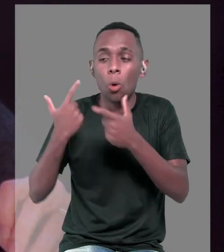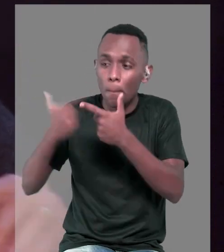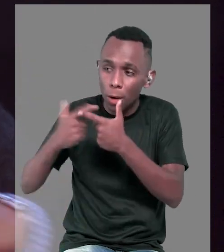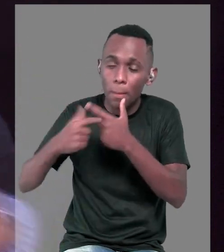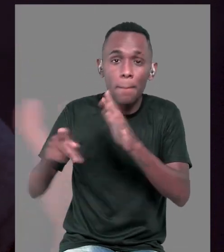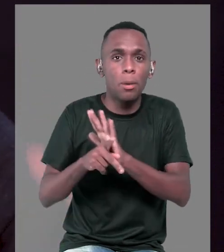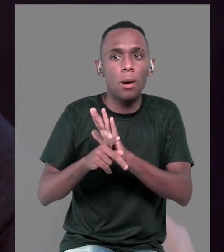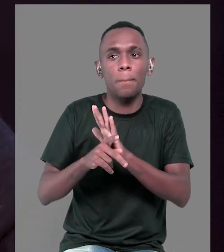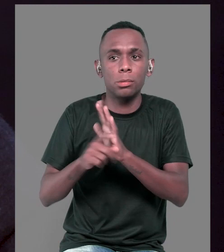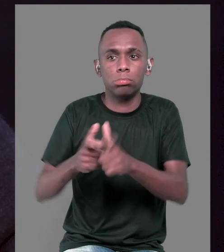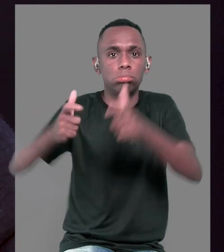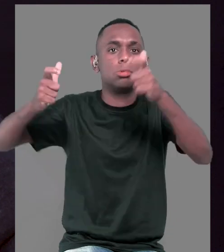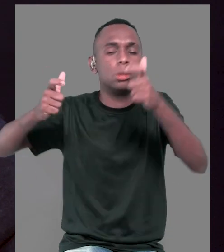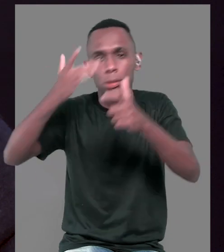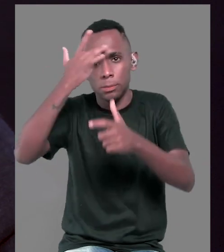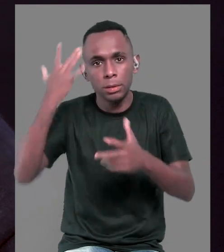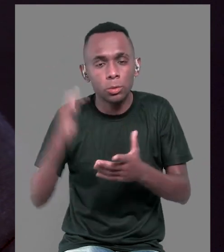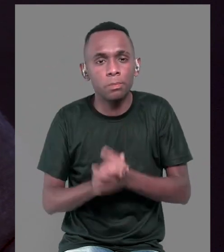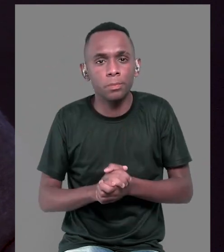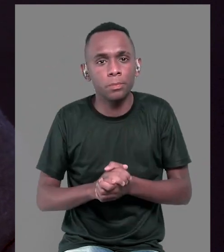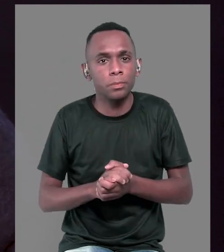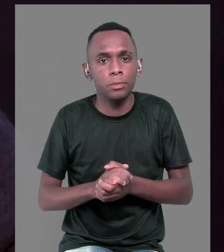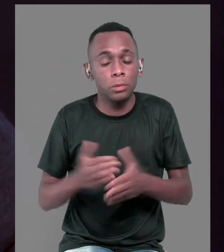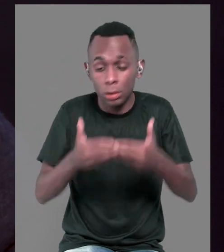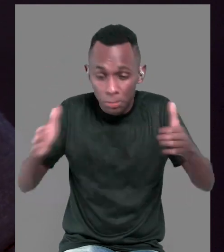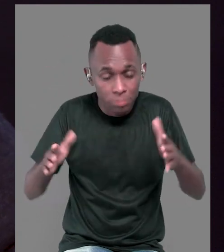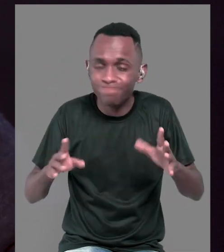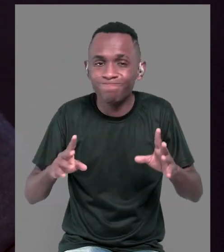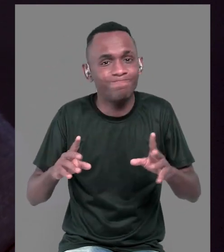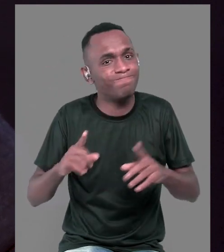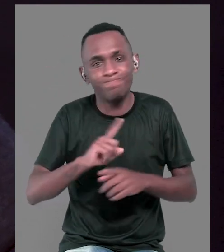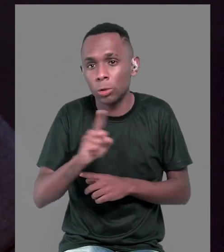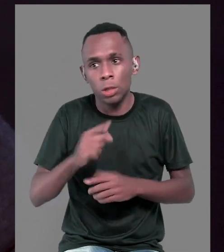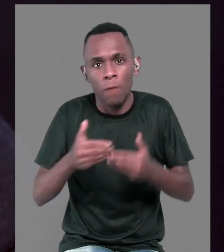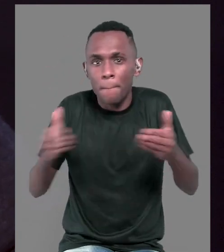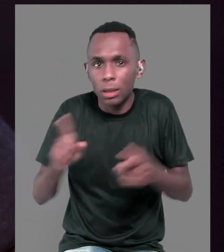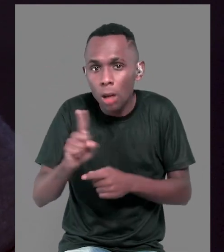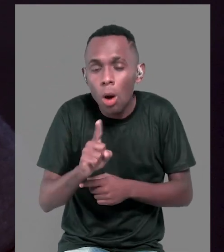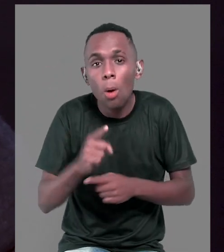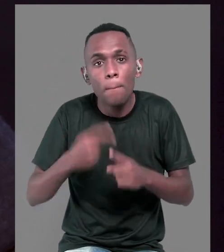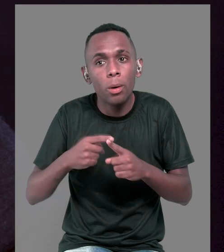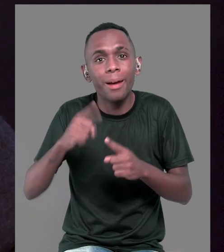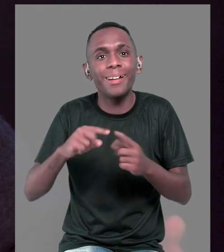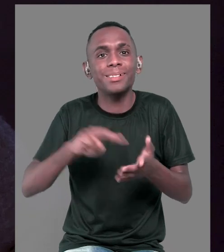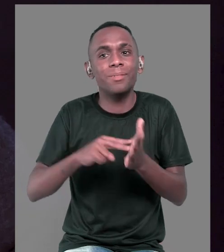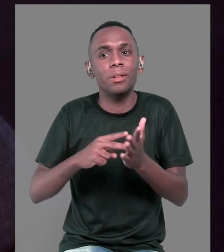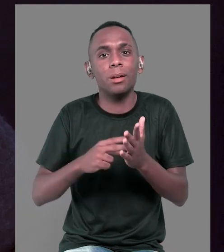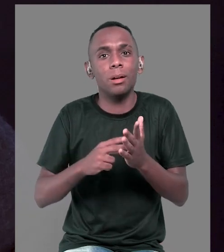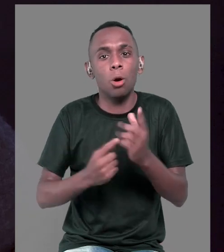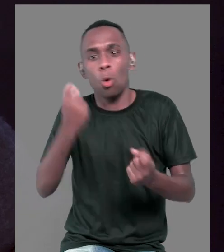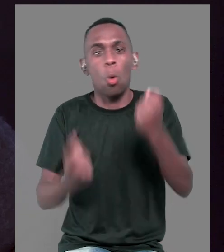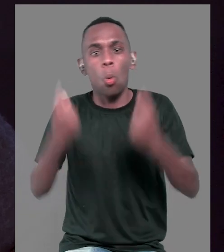conglomerados, que não abrem as questões. E não vão abrir, porque para eles é uma questão de concorrência comercial,